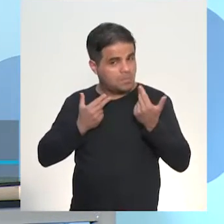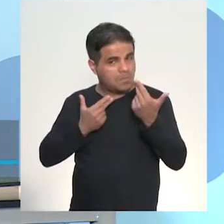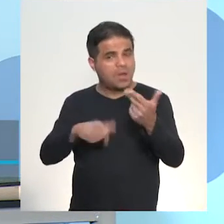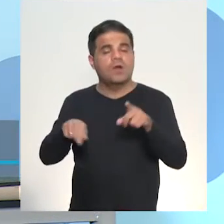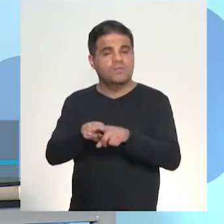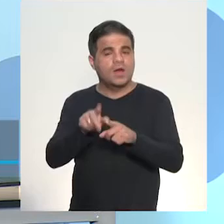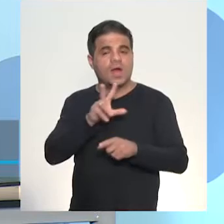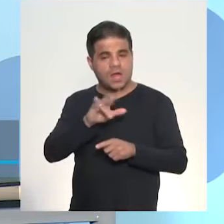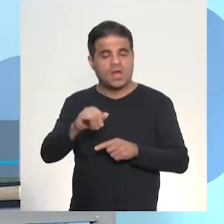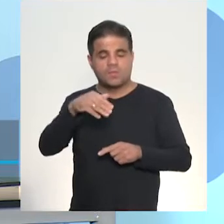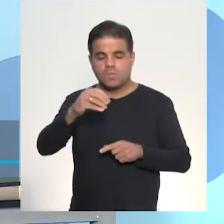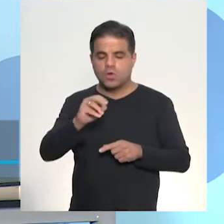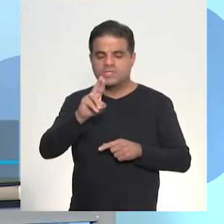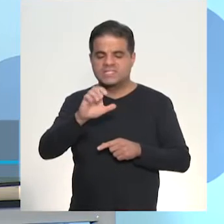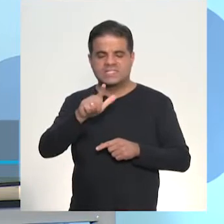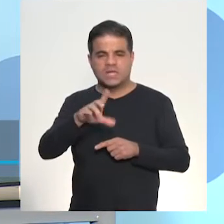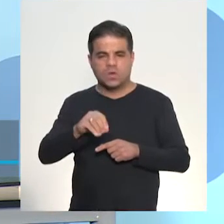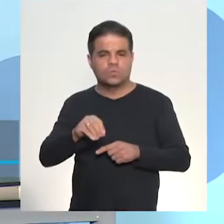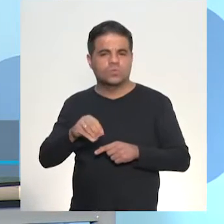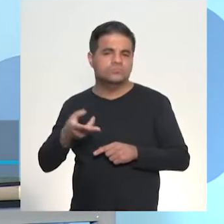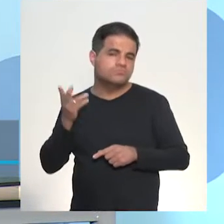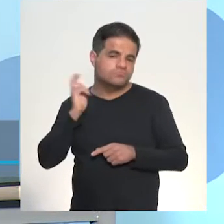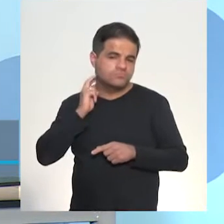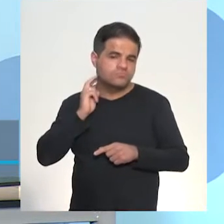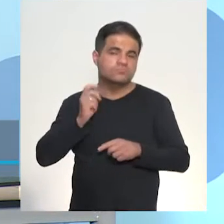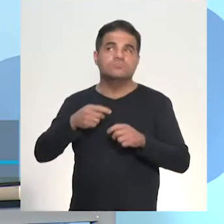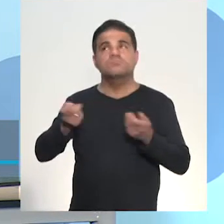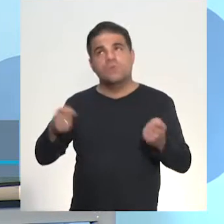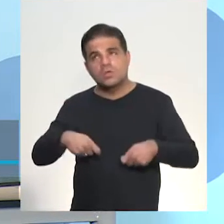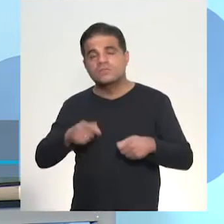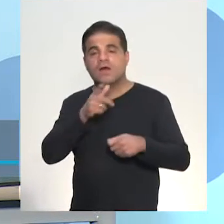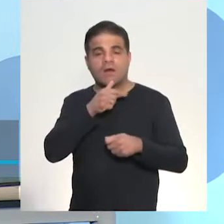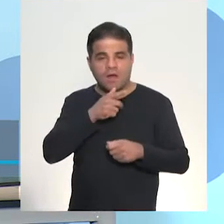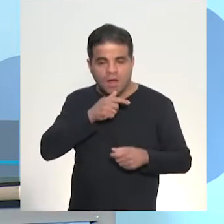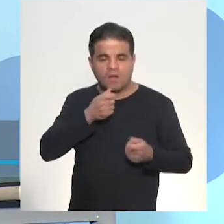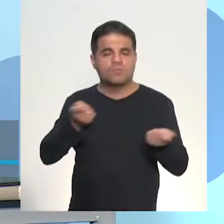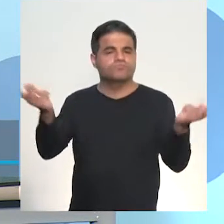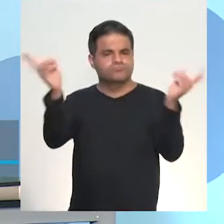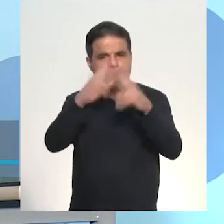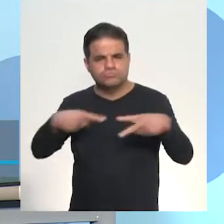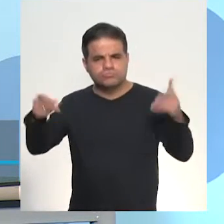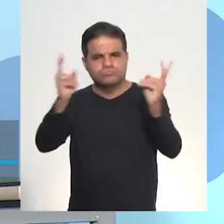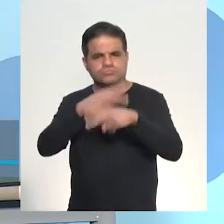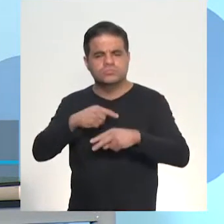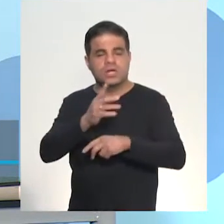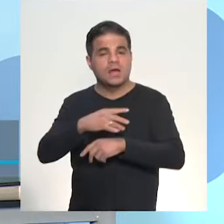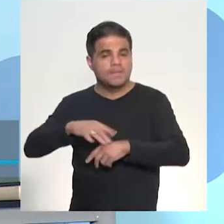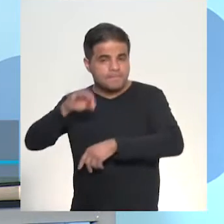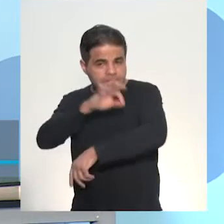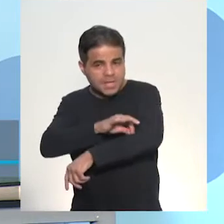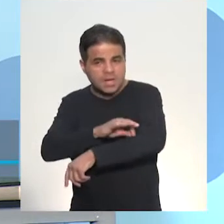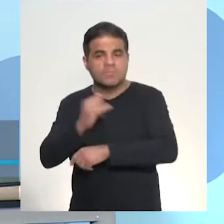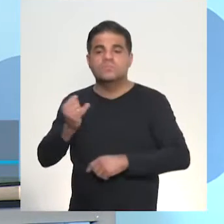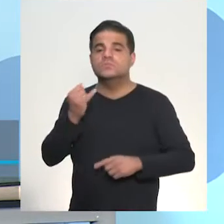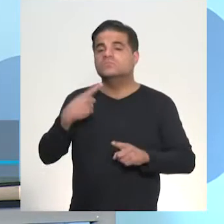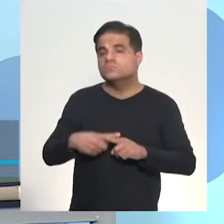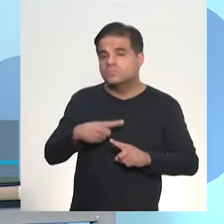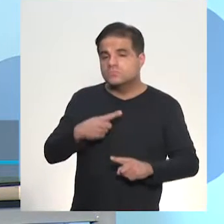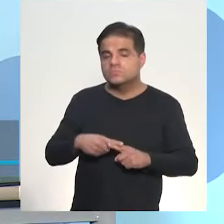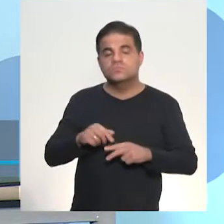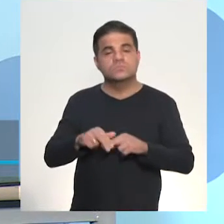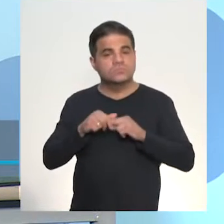também. A polinização pode ser feita pelo vento, pela água. As abelhas são importantes por conta